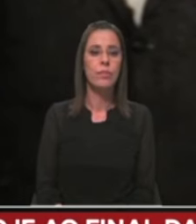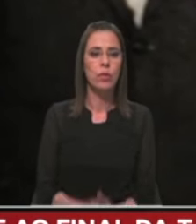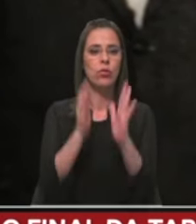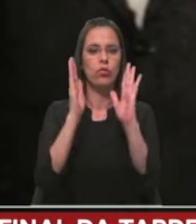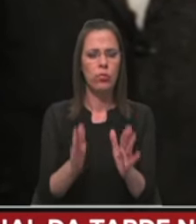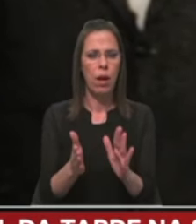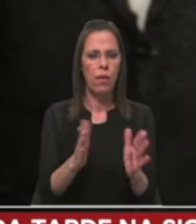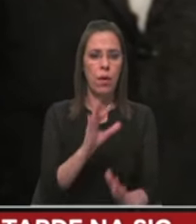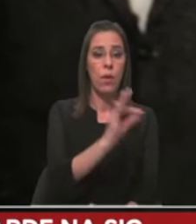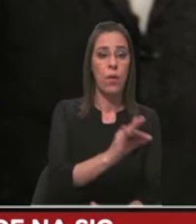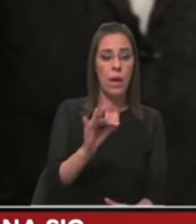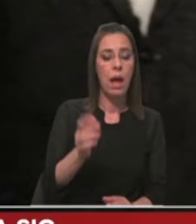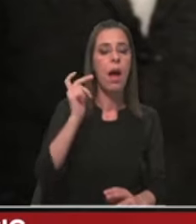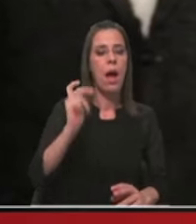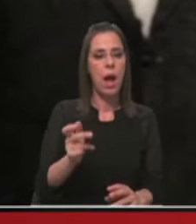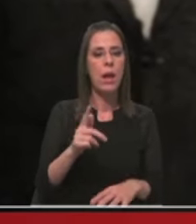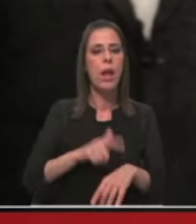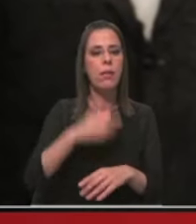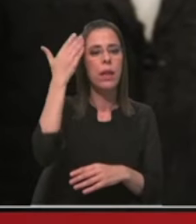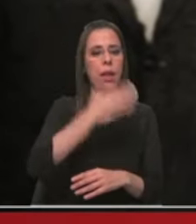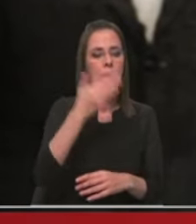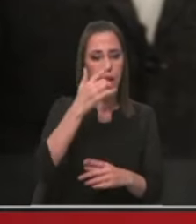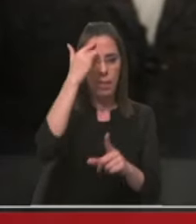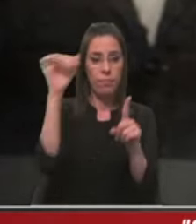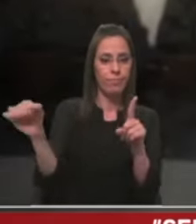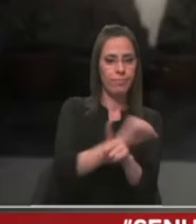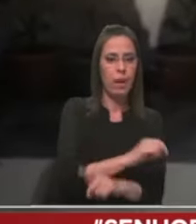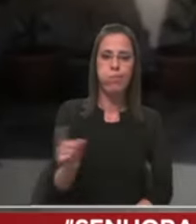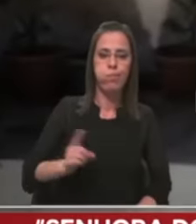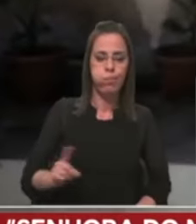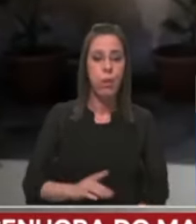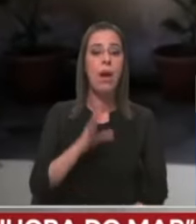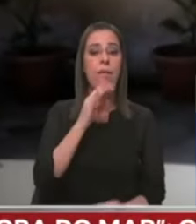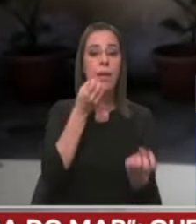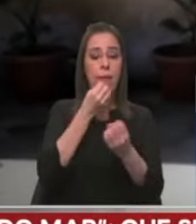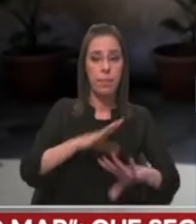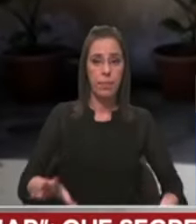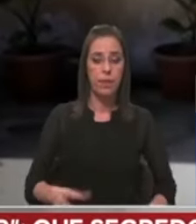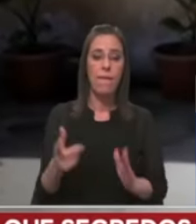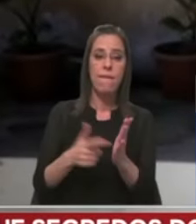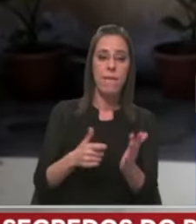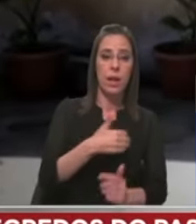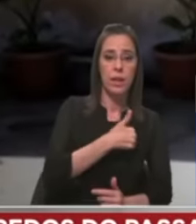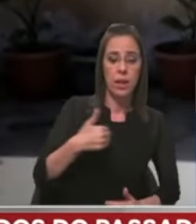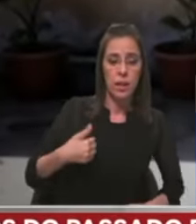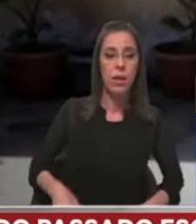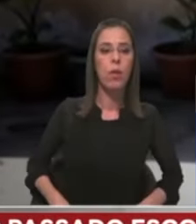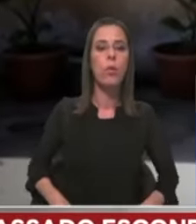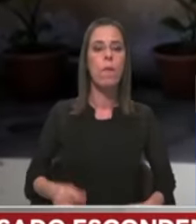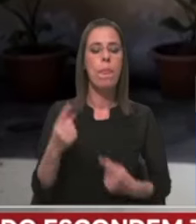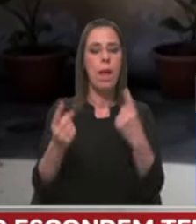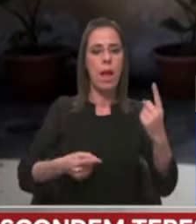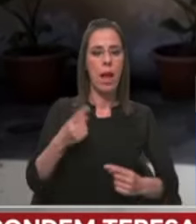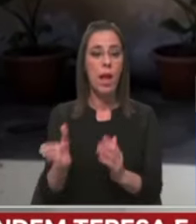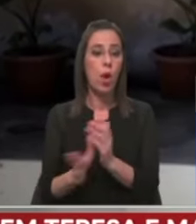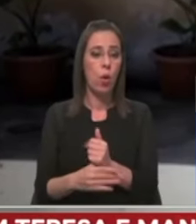Passaram-se quase 44 anos, mas o tempo não lhes apaga da memória a filha que perderam ou por falta de saúde ou porque alguém